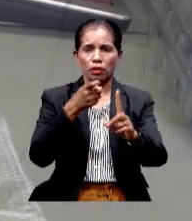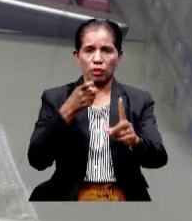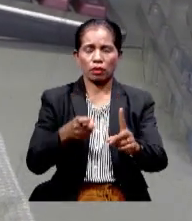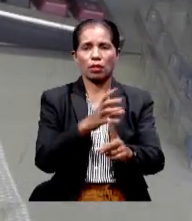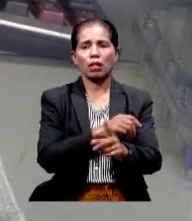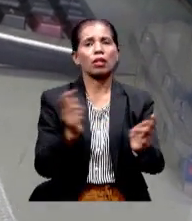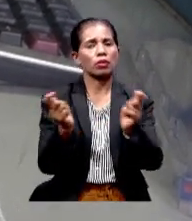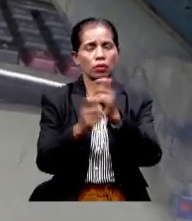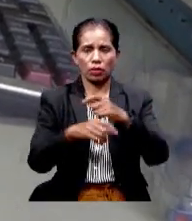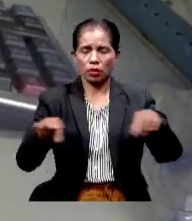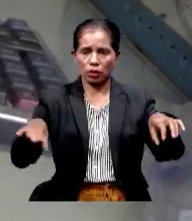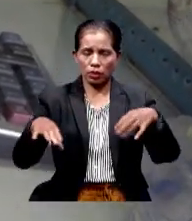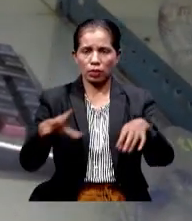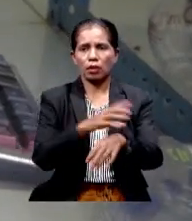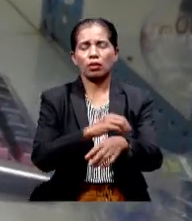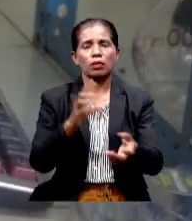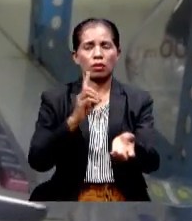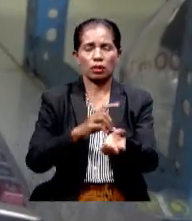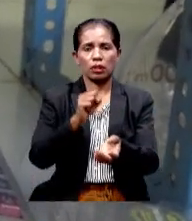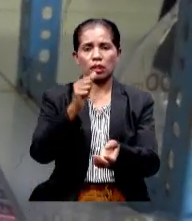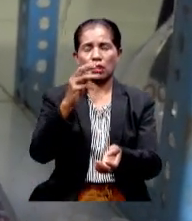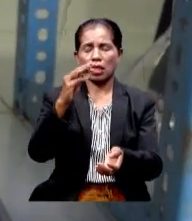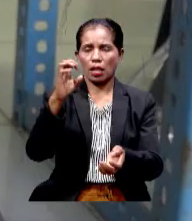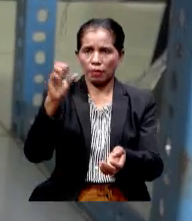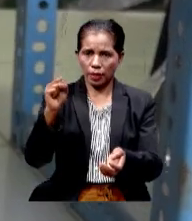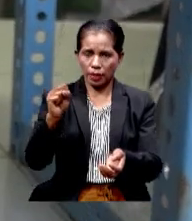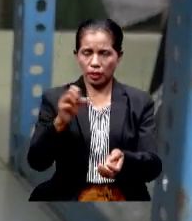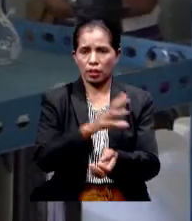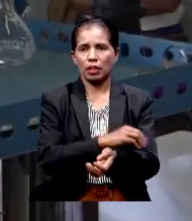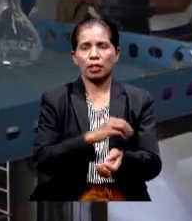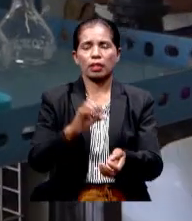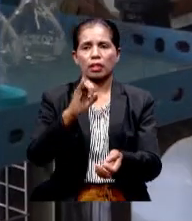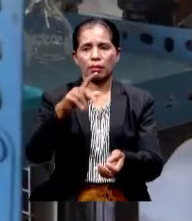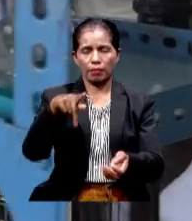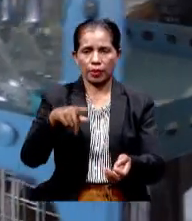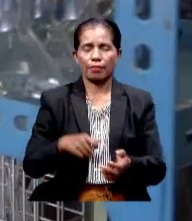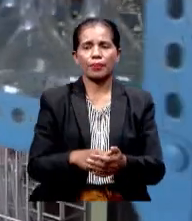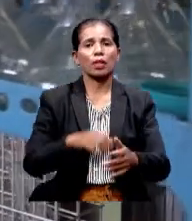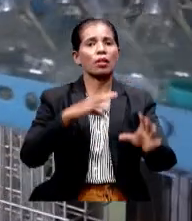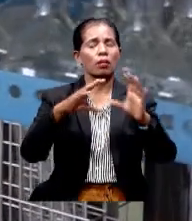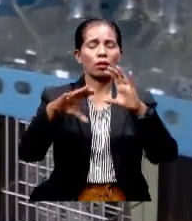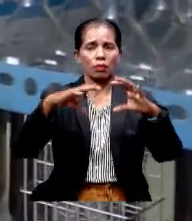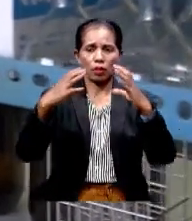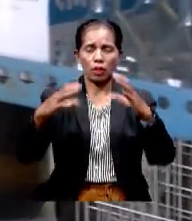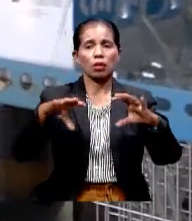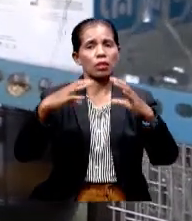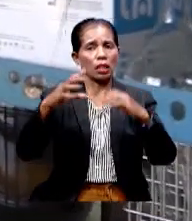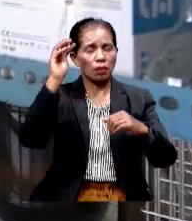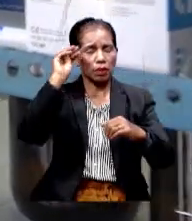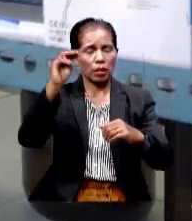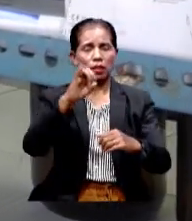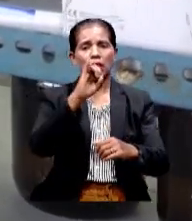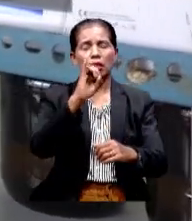tu troca serviço autônomo medicamento no equipamento de saúde CASAMES IP. Comunicado o Conselho Ministro, FPM